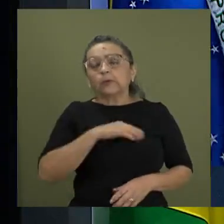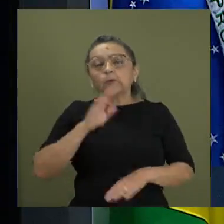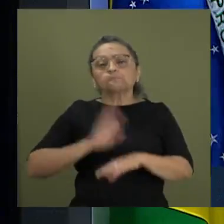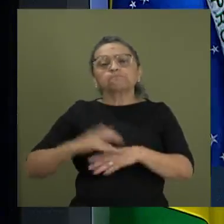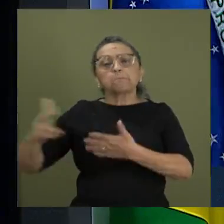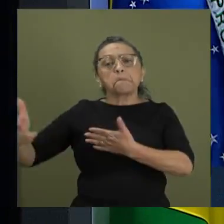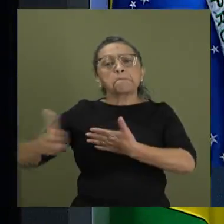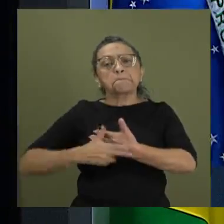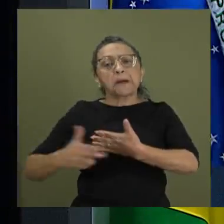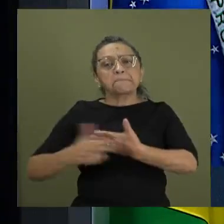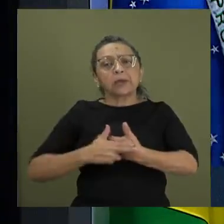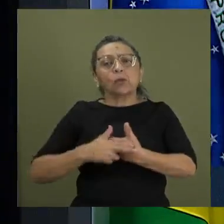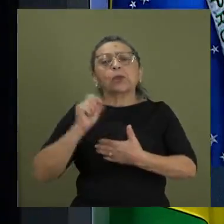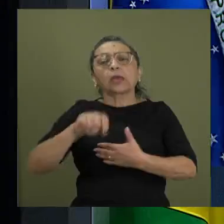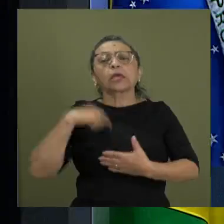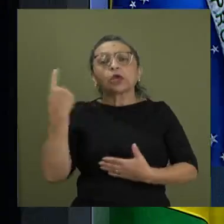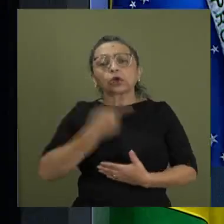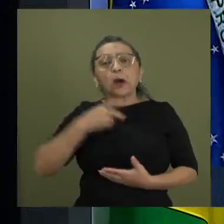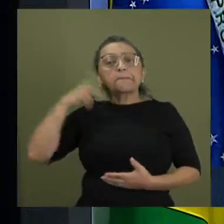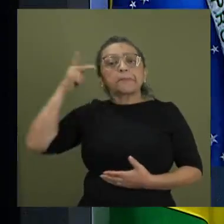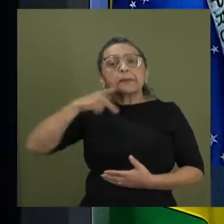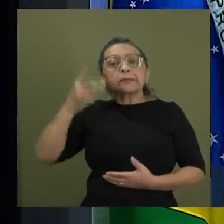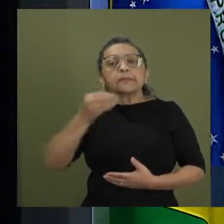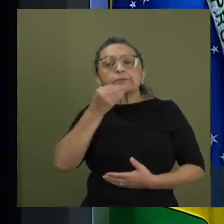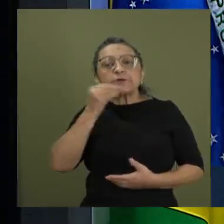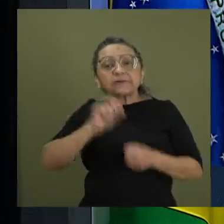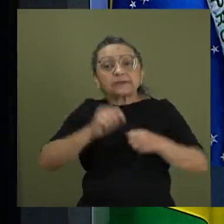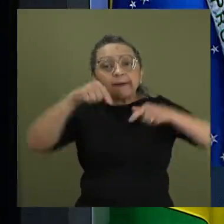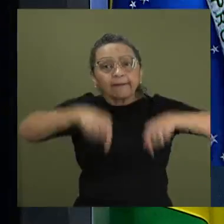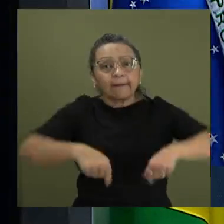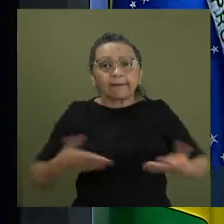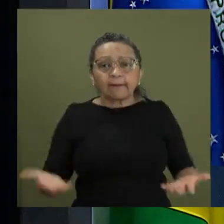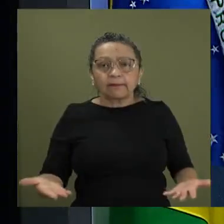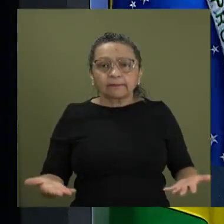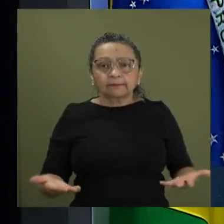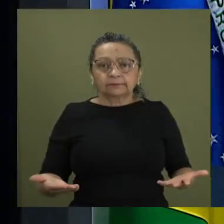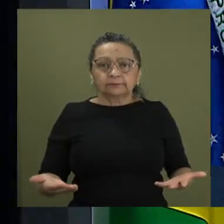papel que nós deveríamos fazer aqui,